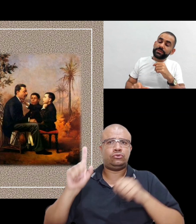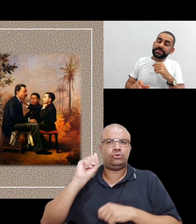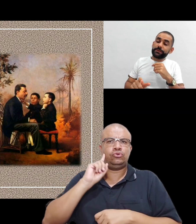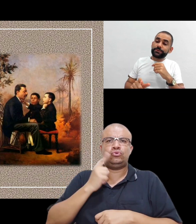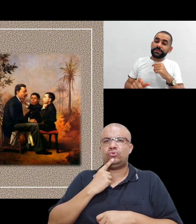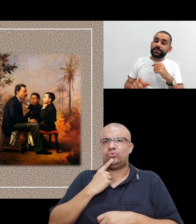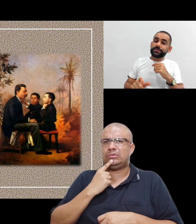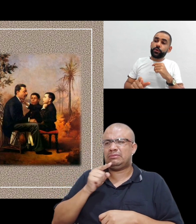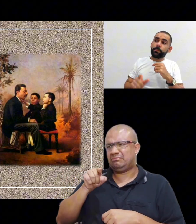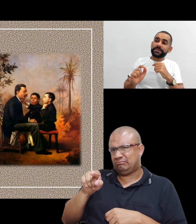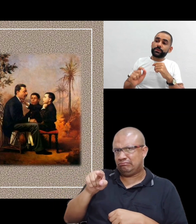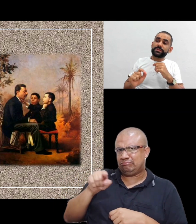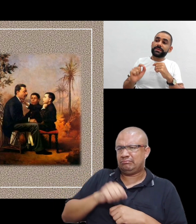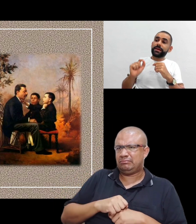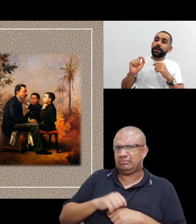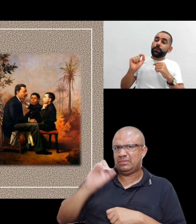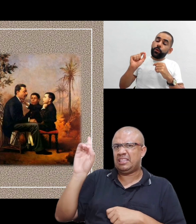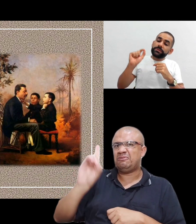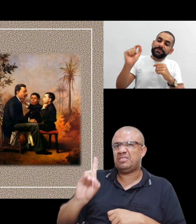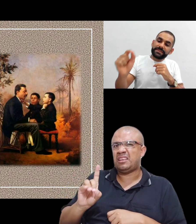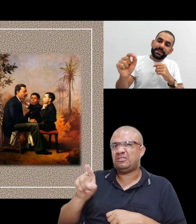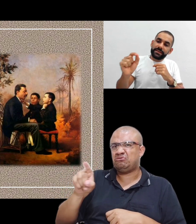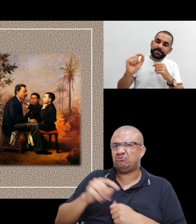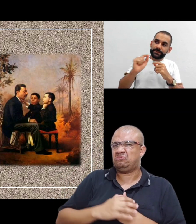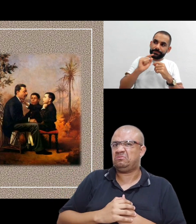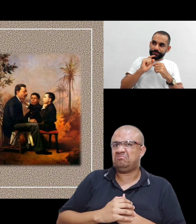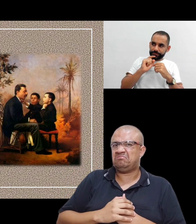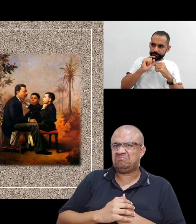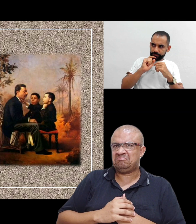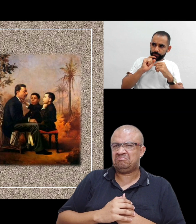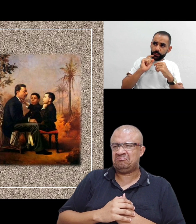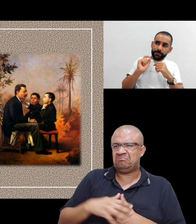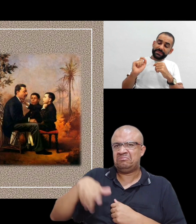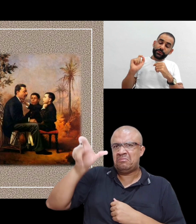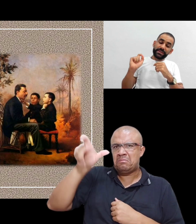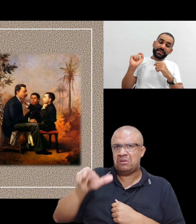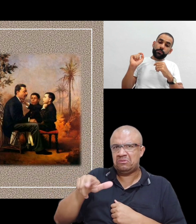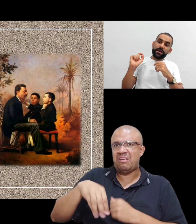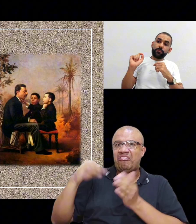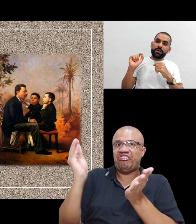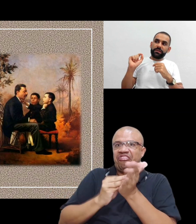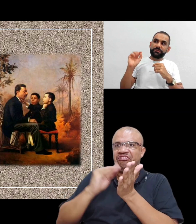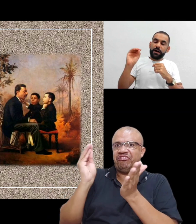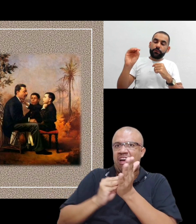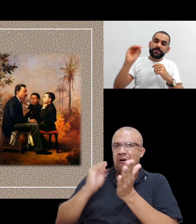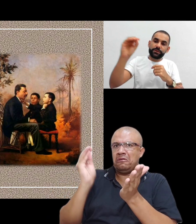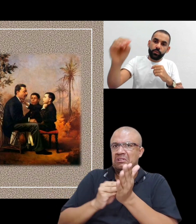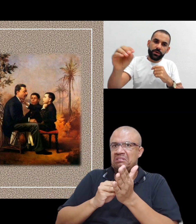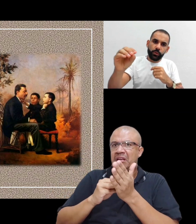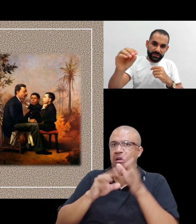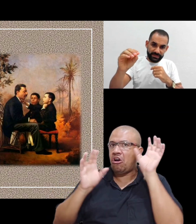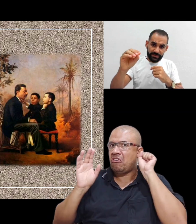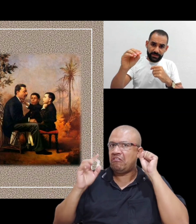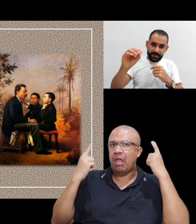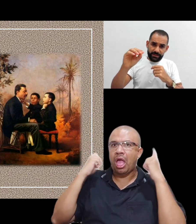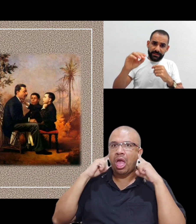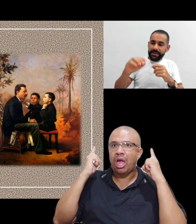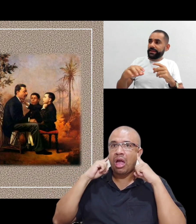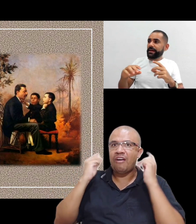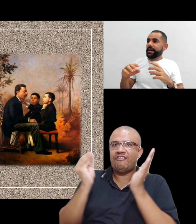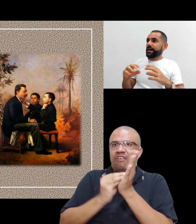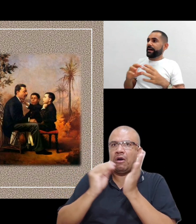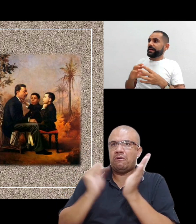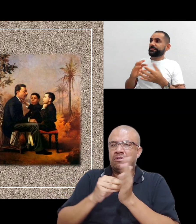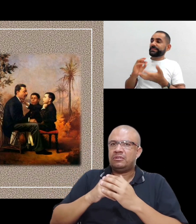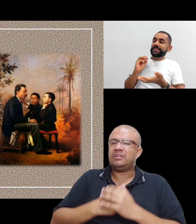pessoas surdas eram tidas como pessoas com deficiência, uma pessoa que tem uma falta de alguma coisa,